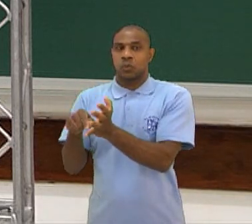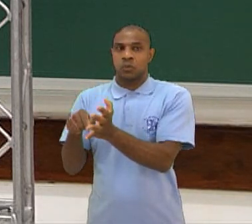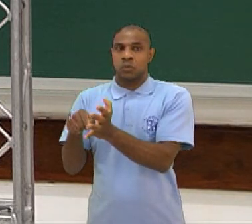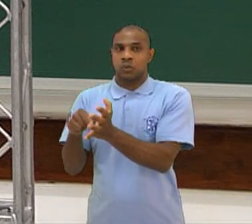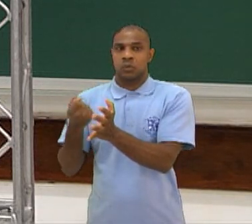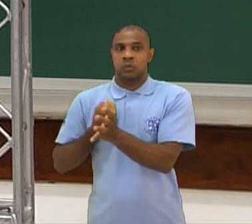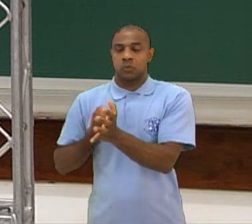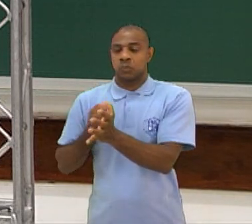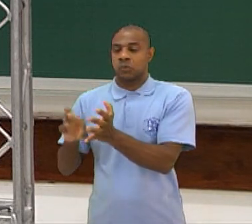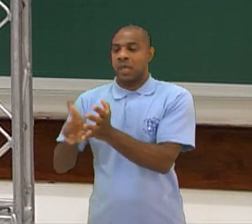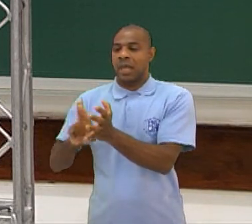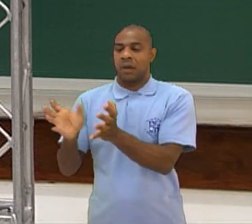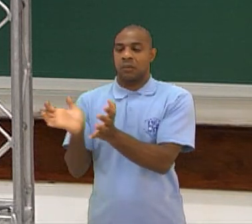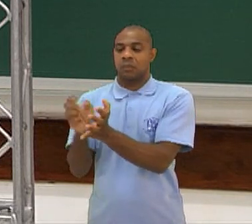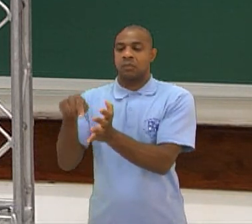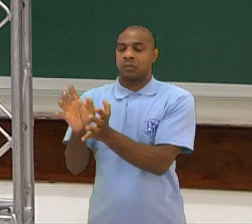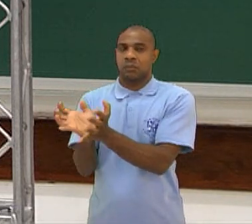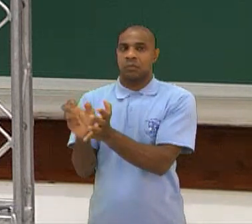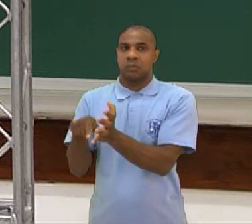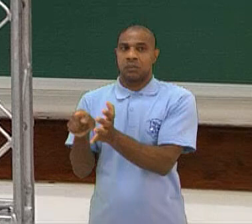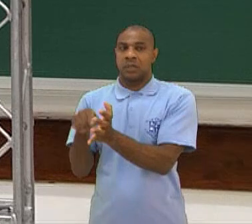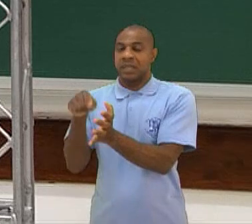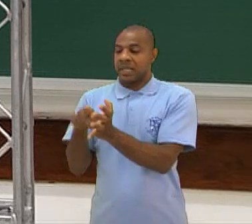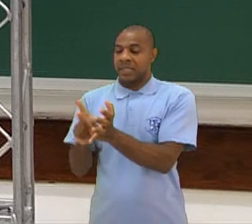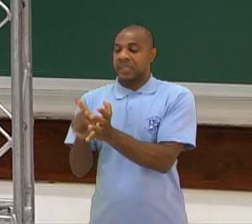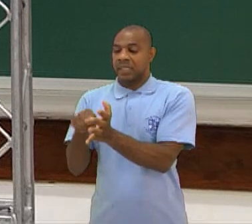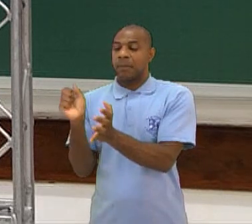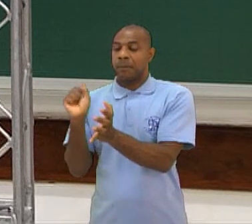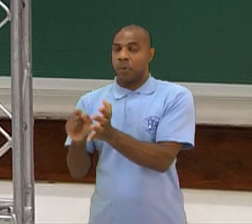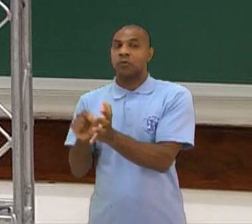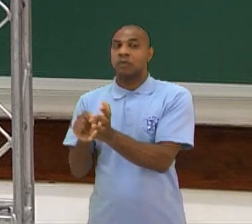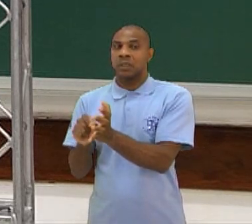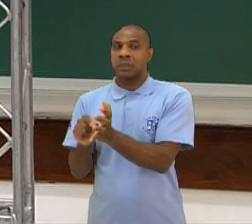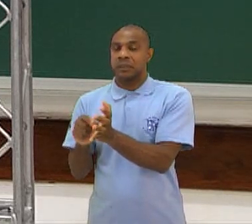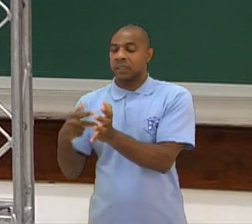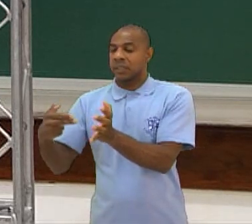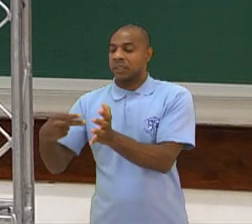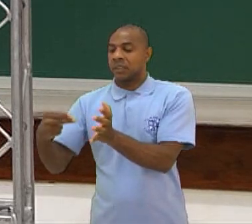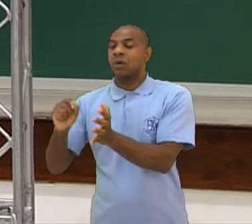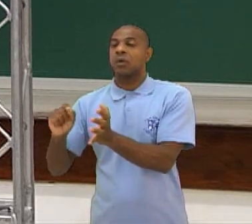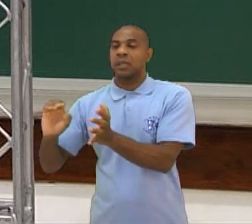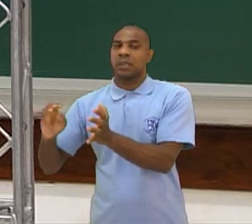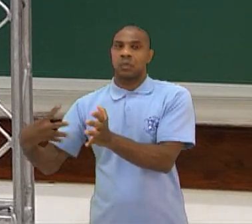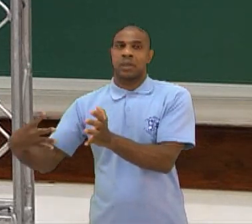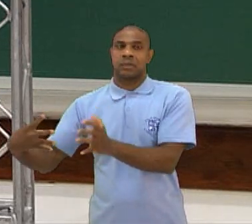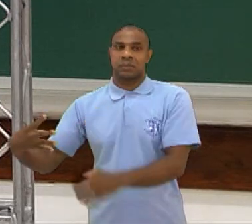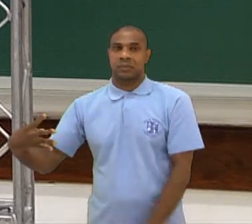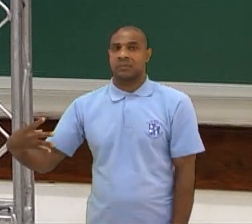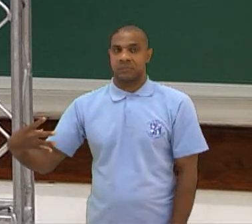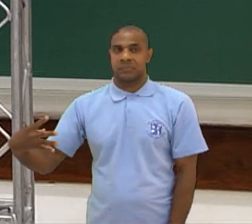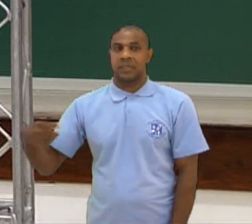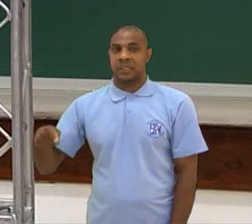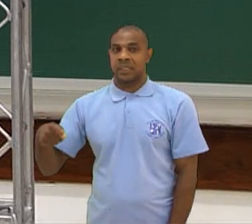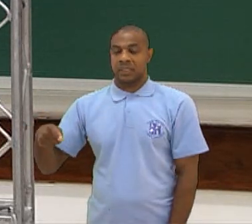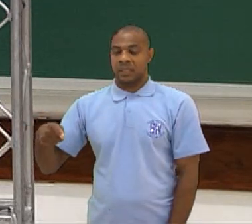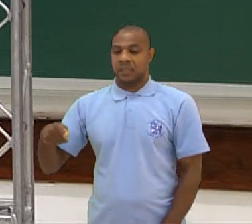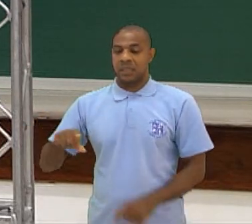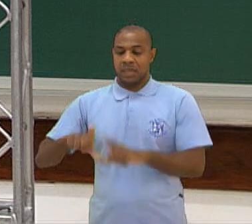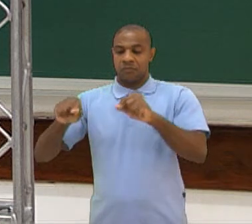aí dos sinais, eu conto que vocês já saibam fazer isso, tá bom? Por isso que, novamente, aqui eu não fiz linha por